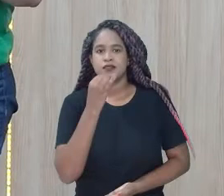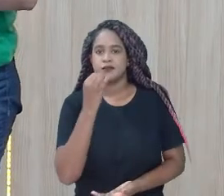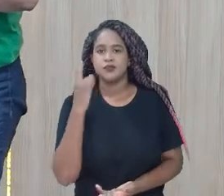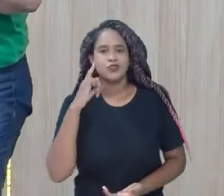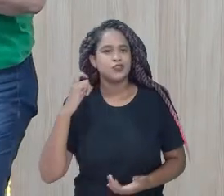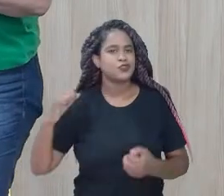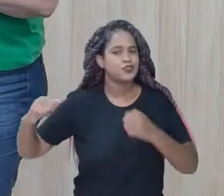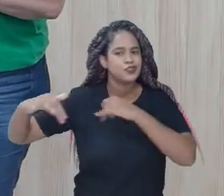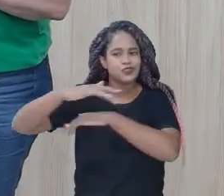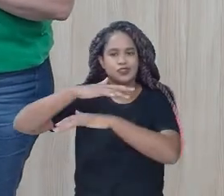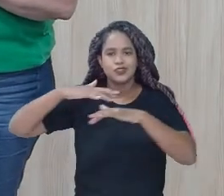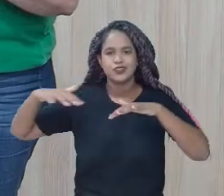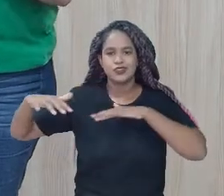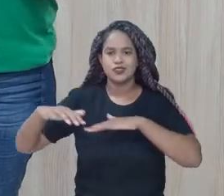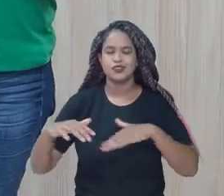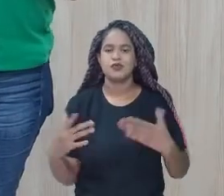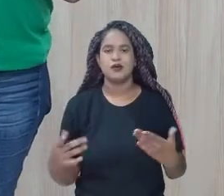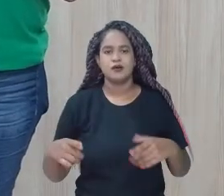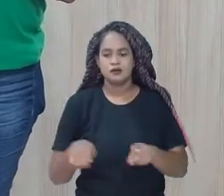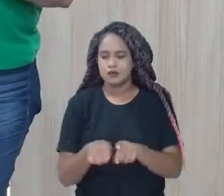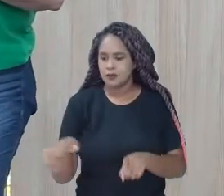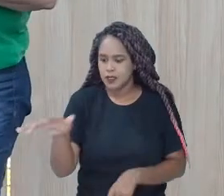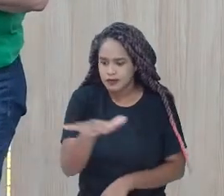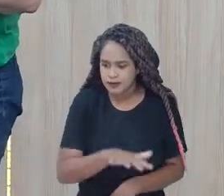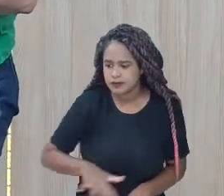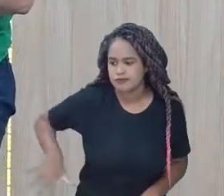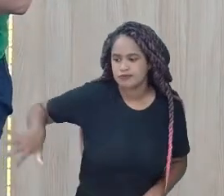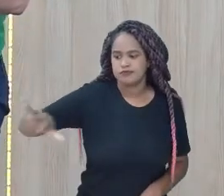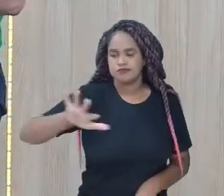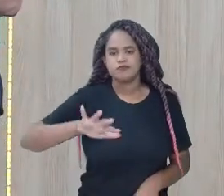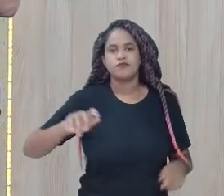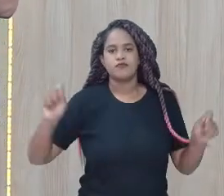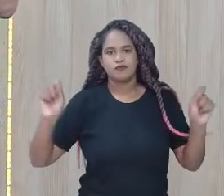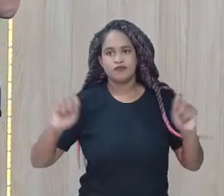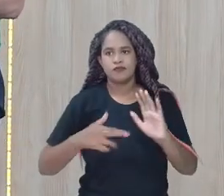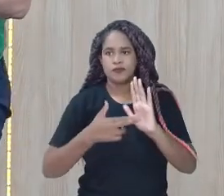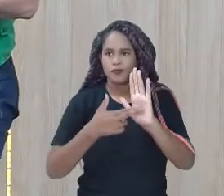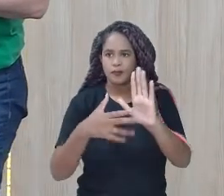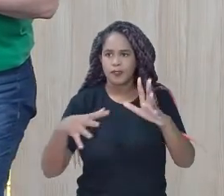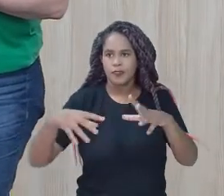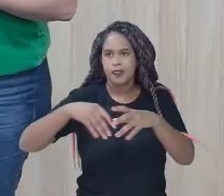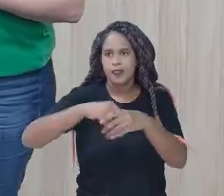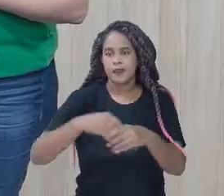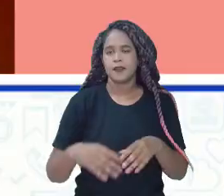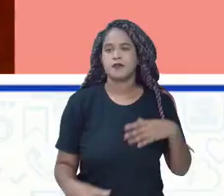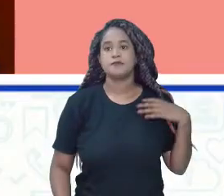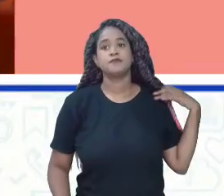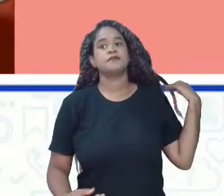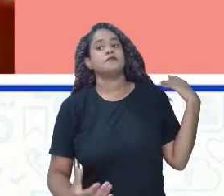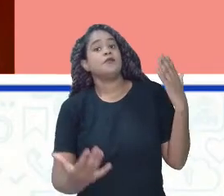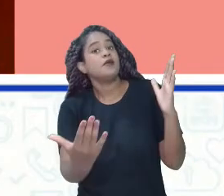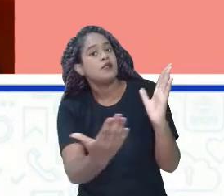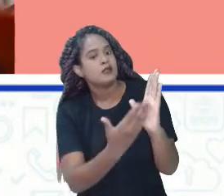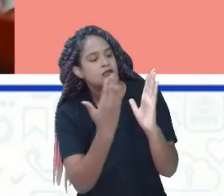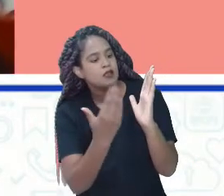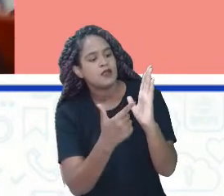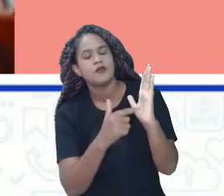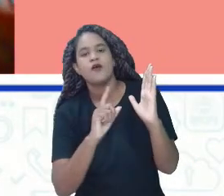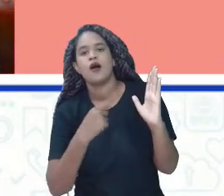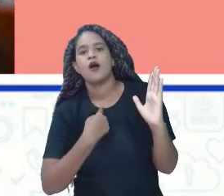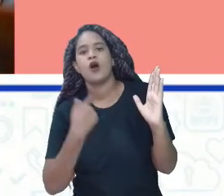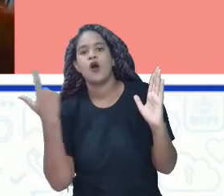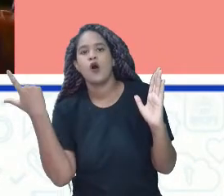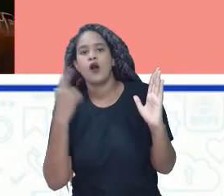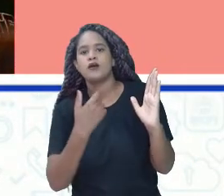sons, o ambiente, não é? Se nos livros podemos